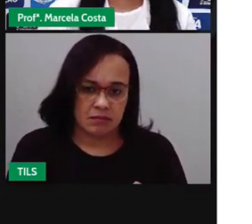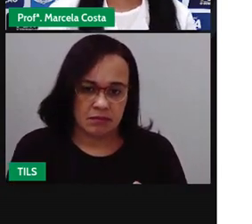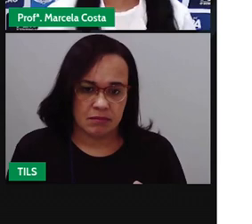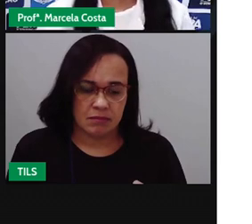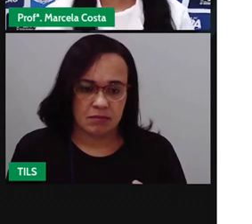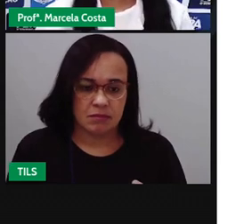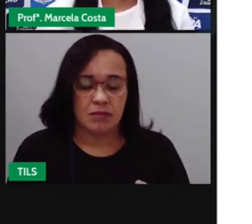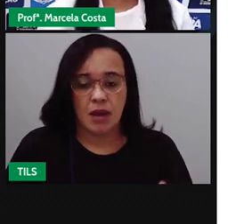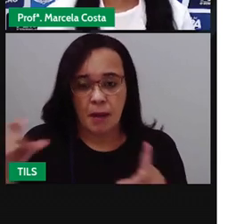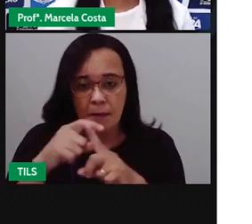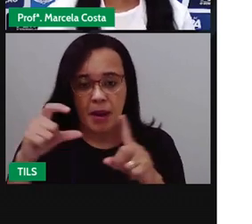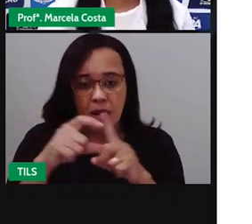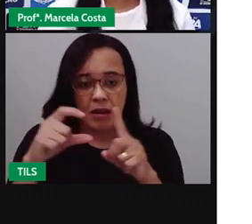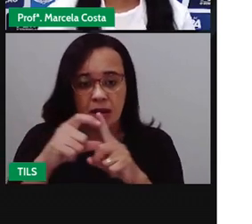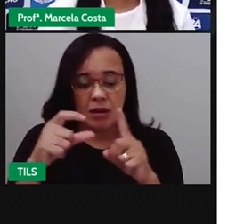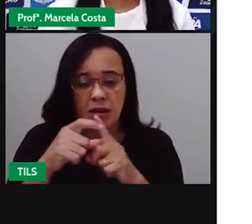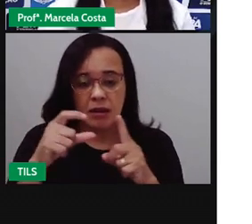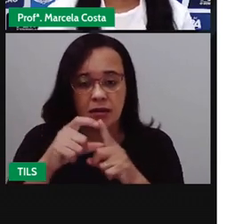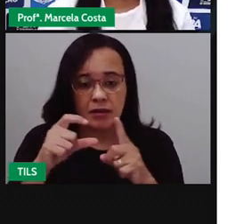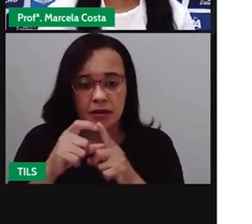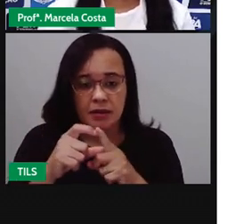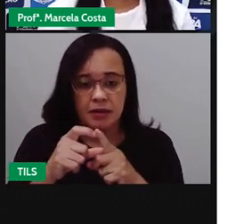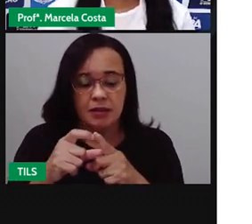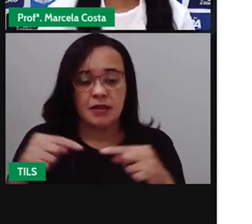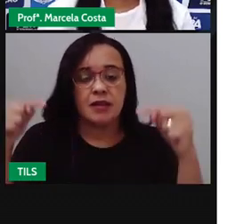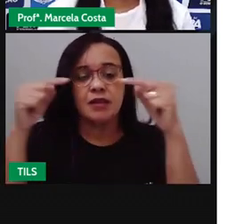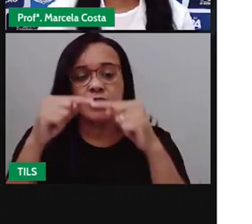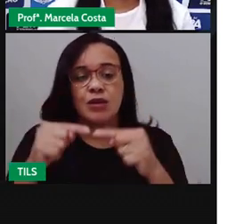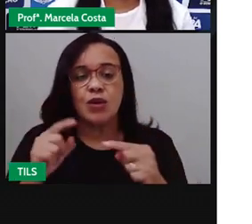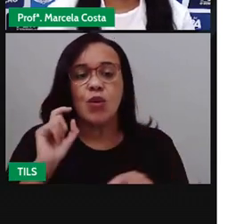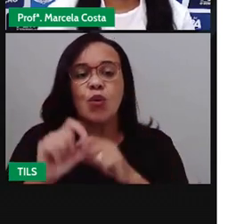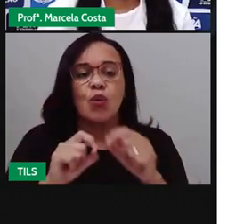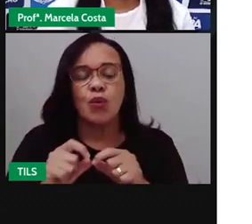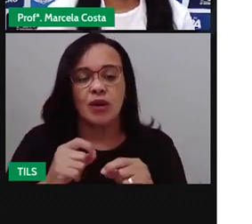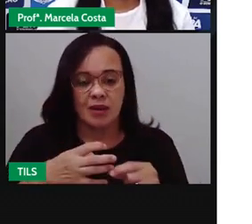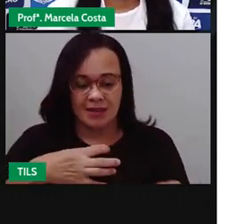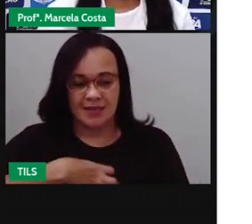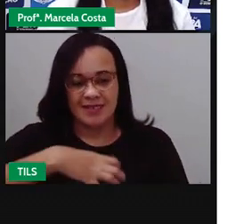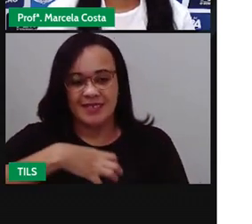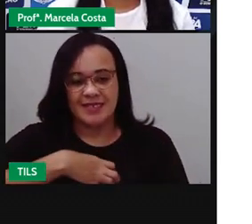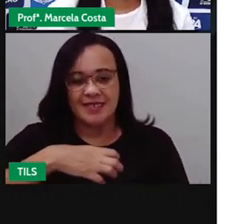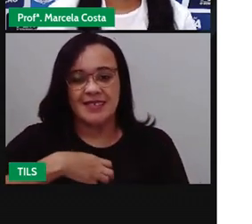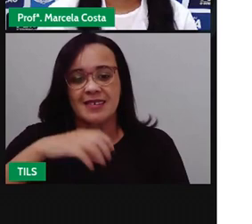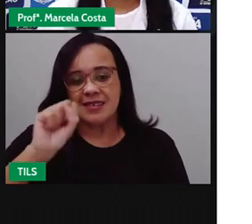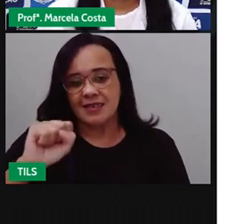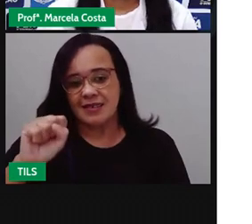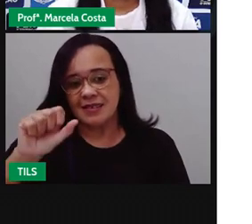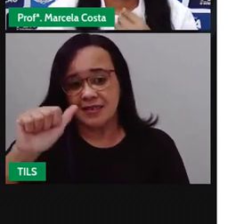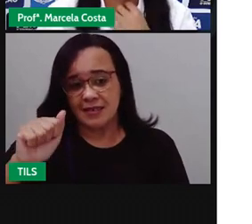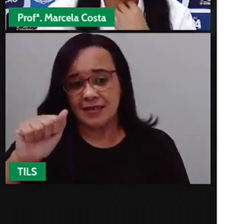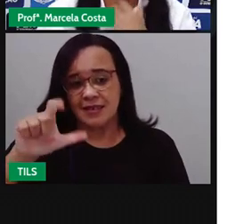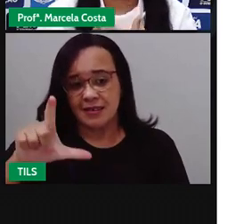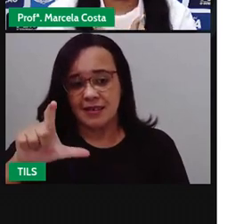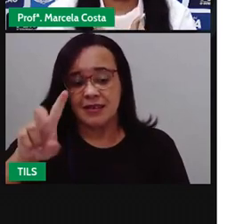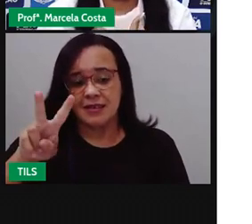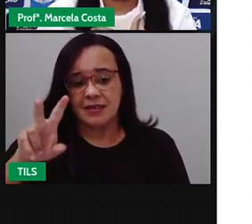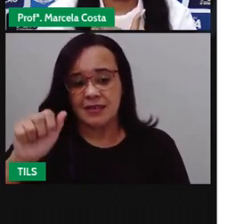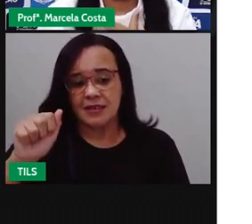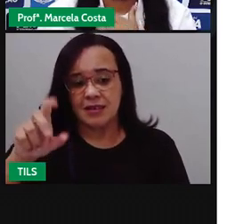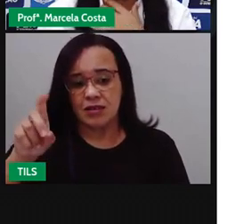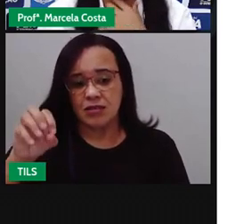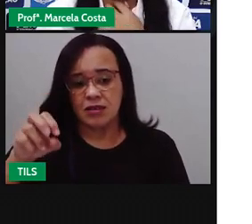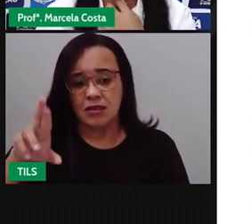essa palavra interior que rima com a palavra Salvador. Ó, interior, Salvador.